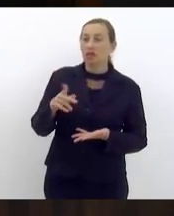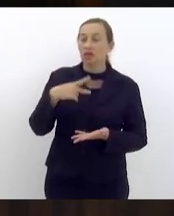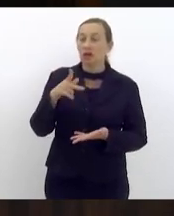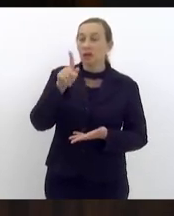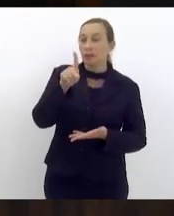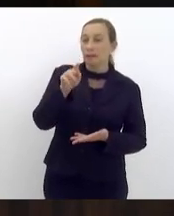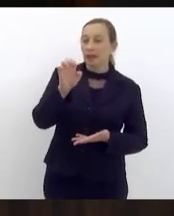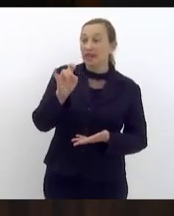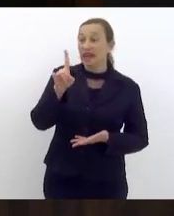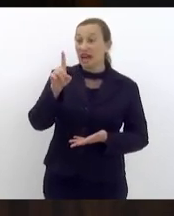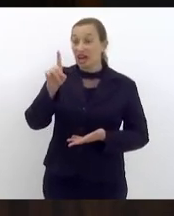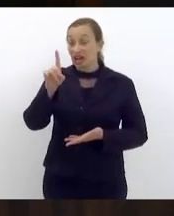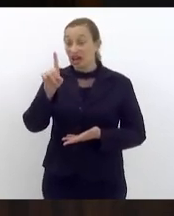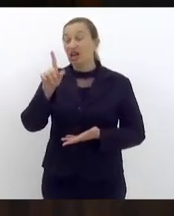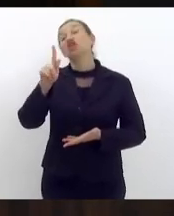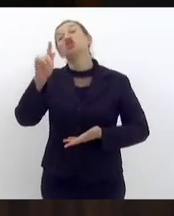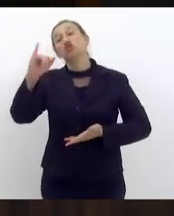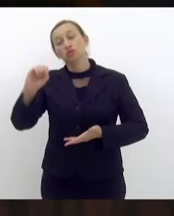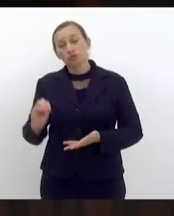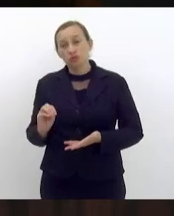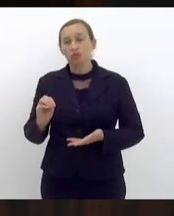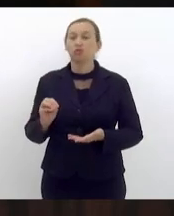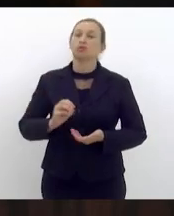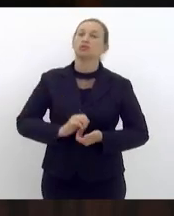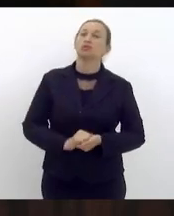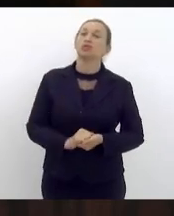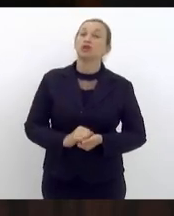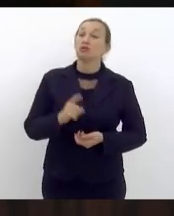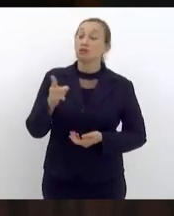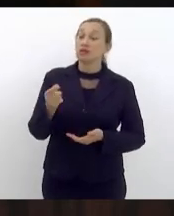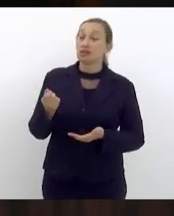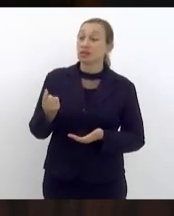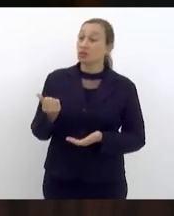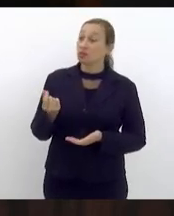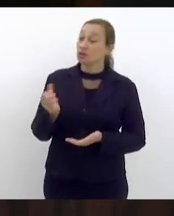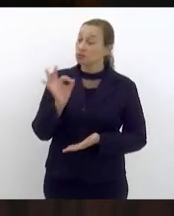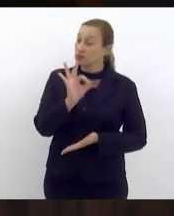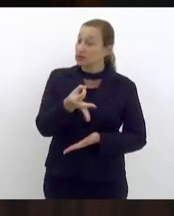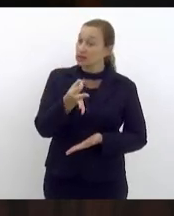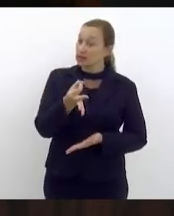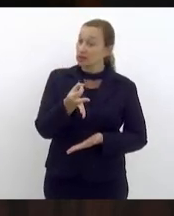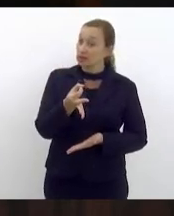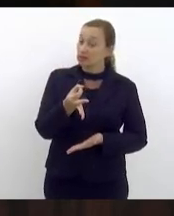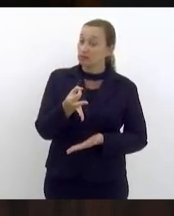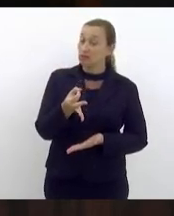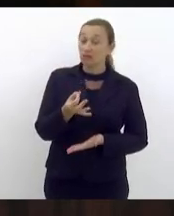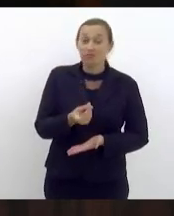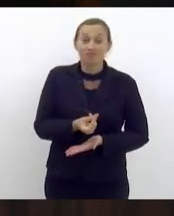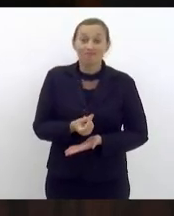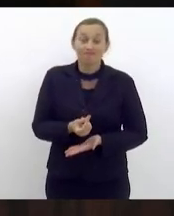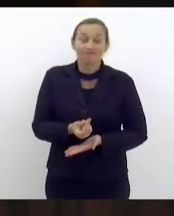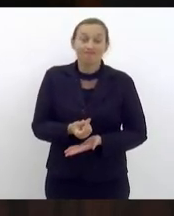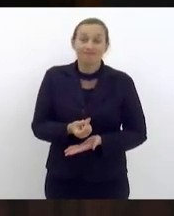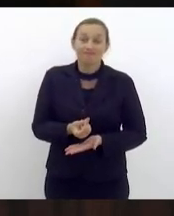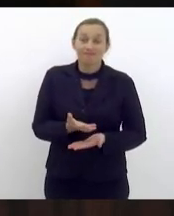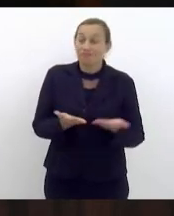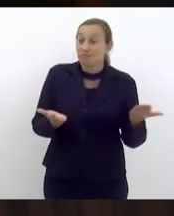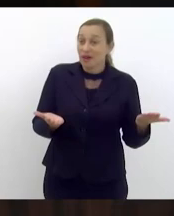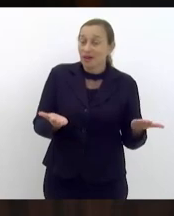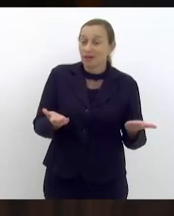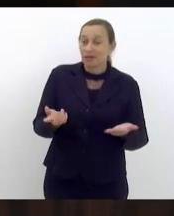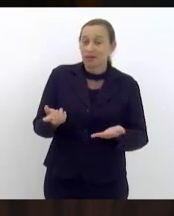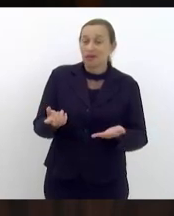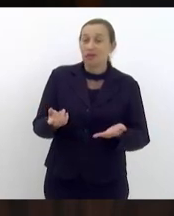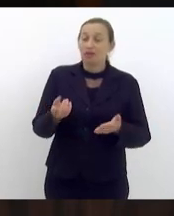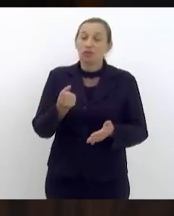pedágio que é automatizado E você tem um Preço Fixo Então sai da lógica estamos diminuindo